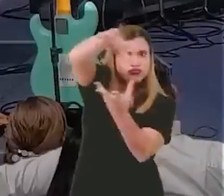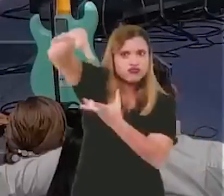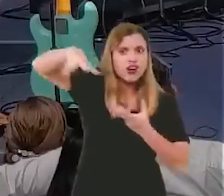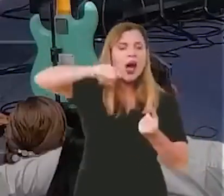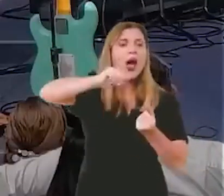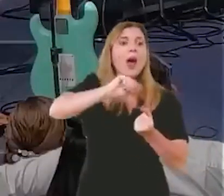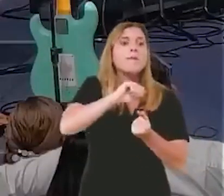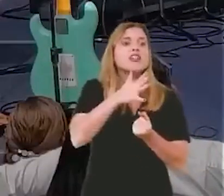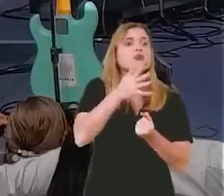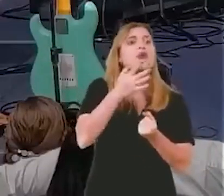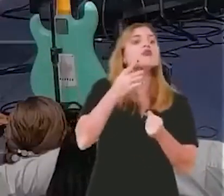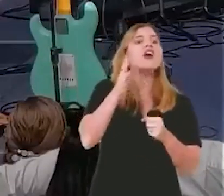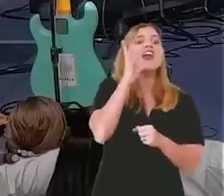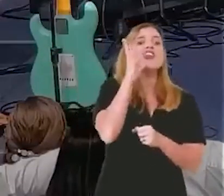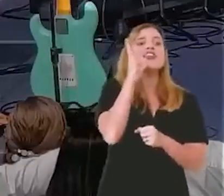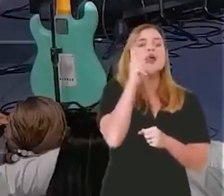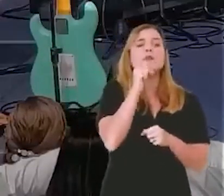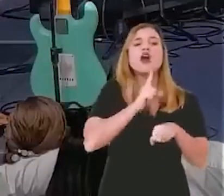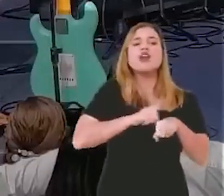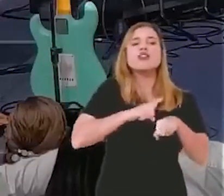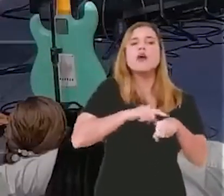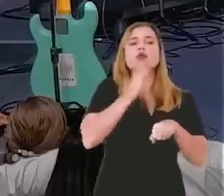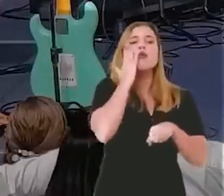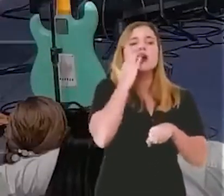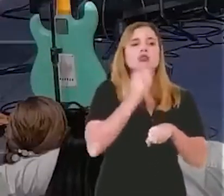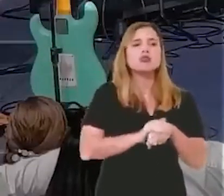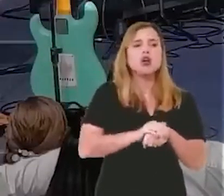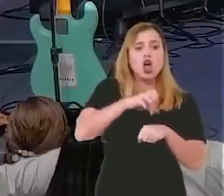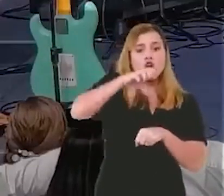Vá à praia. Nem que você tenha esse esforço daí, né?